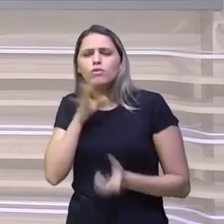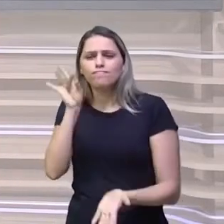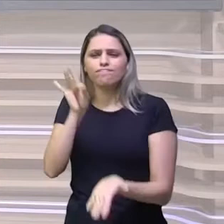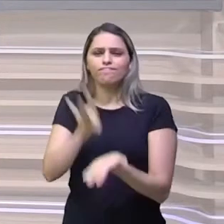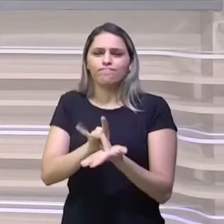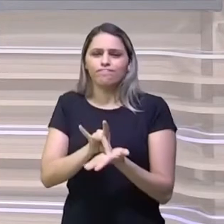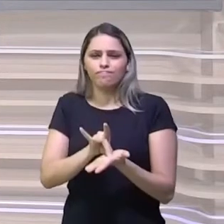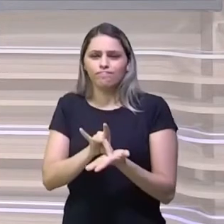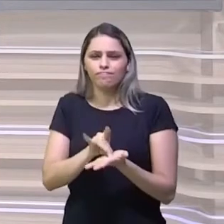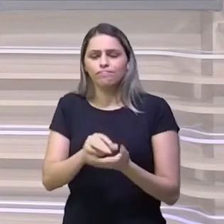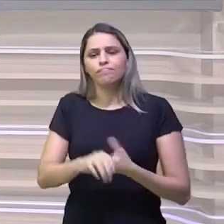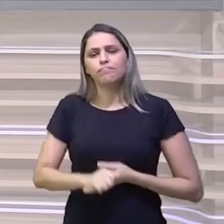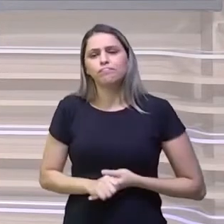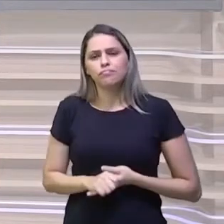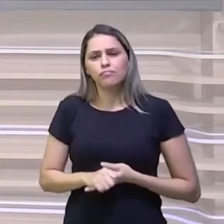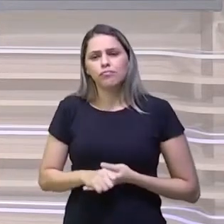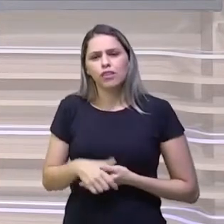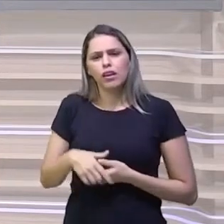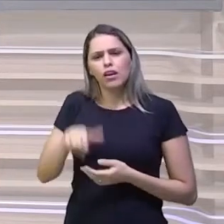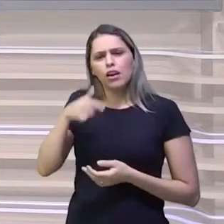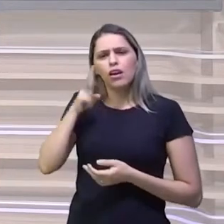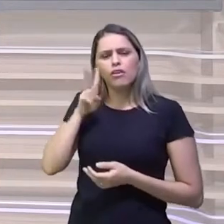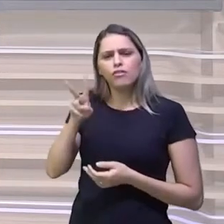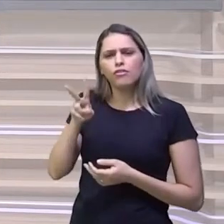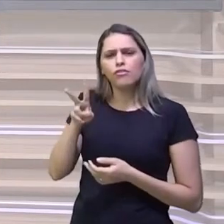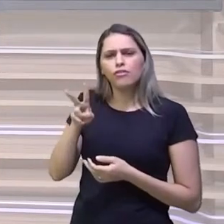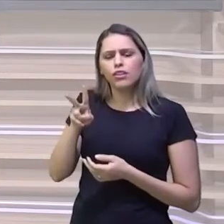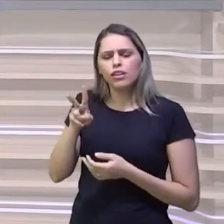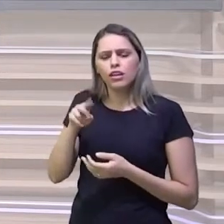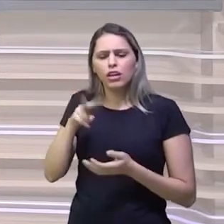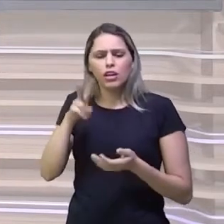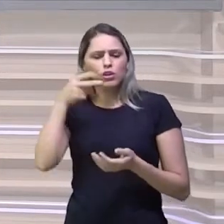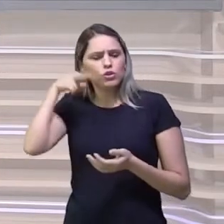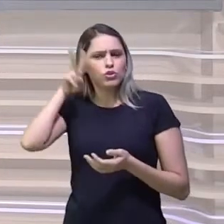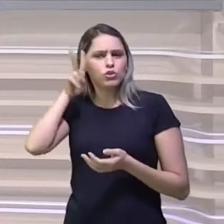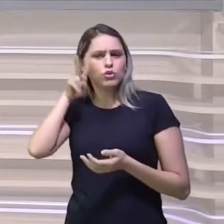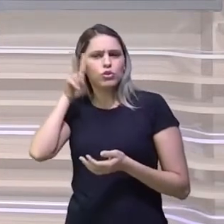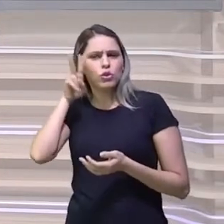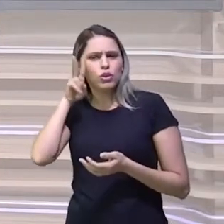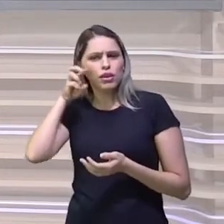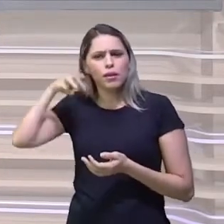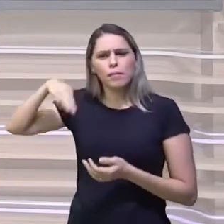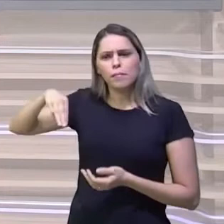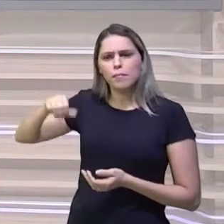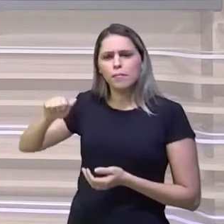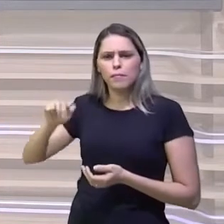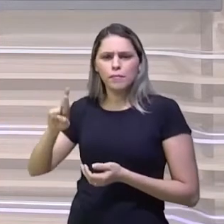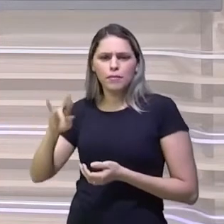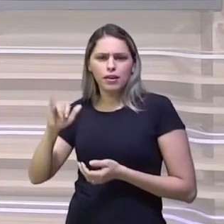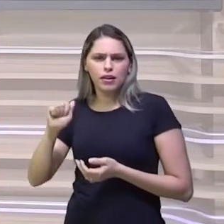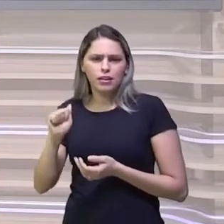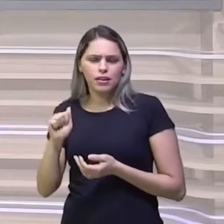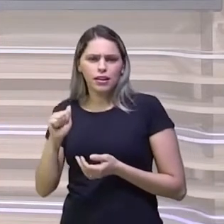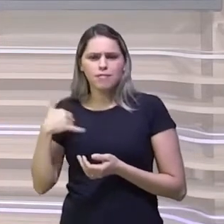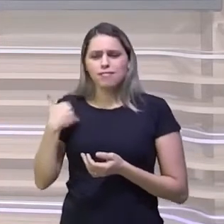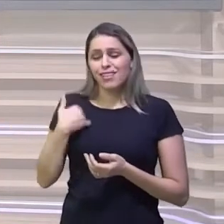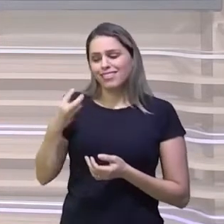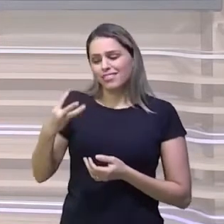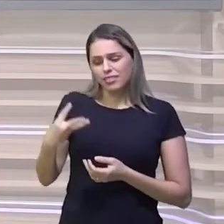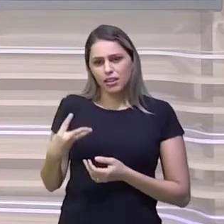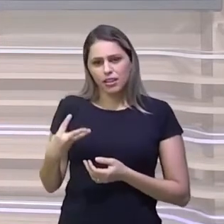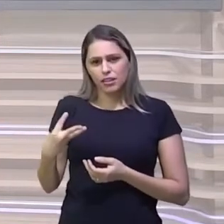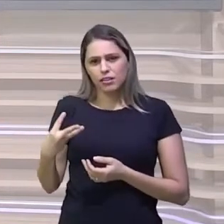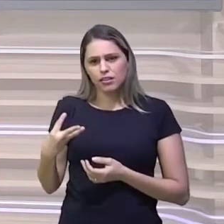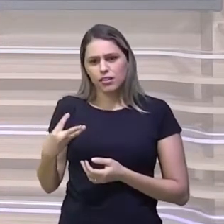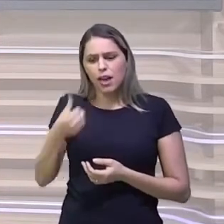uma historinha da Maria, né? Eu tava lendo aí um texto, ela só tinha 3 anos e meio. E a mãe dela disse, minha filha,